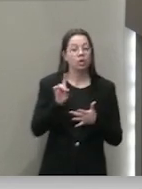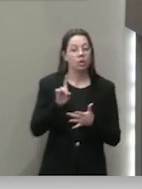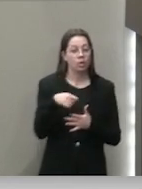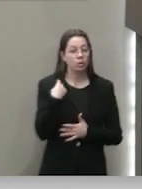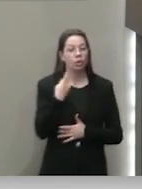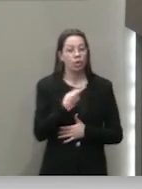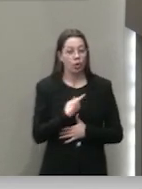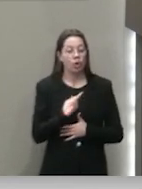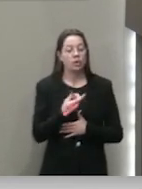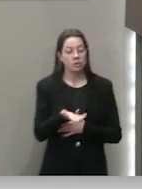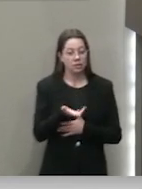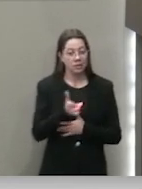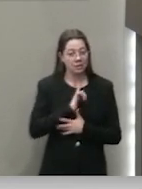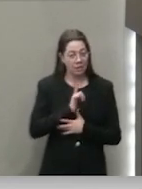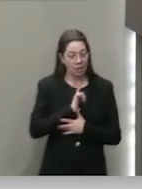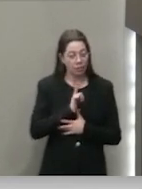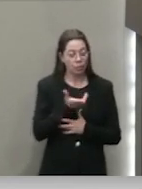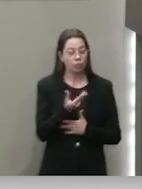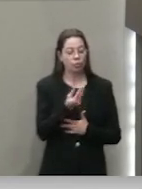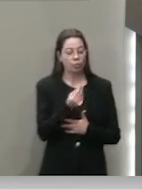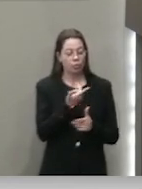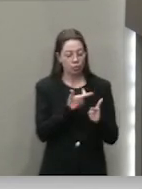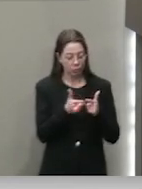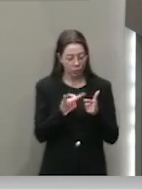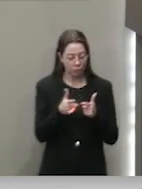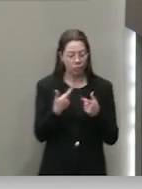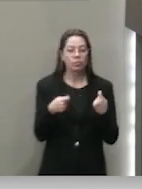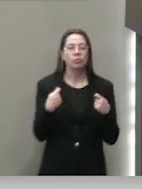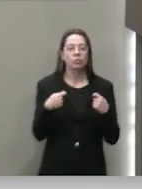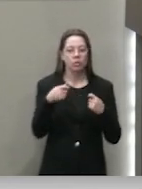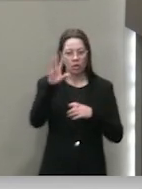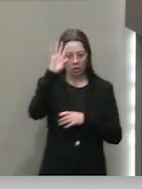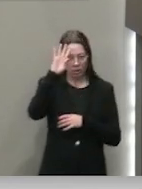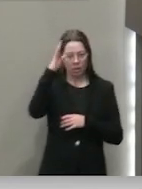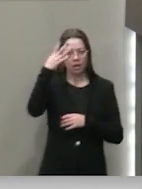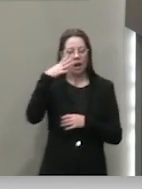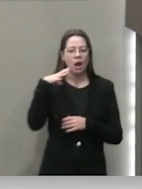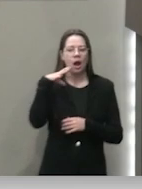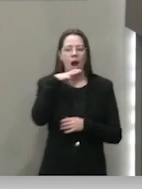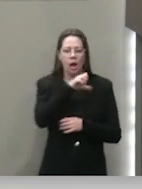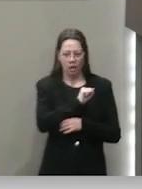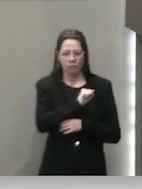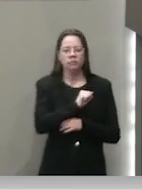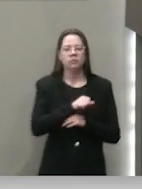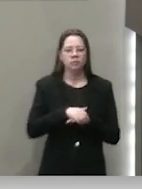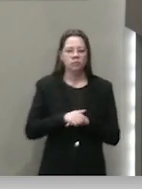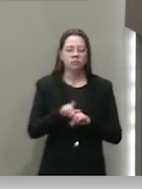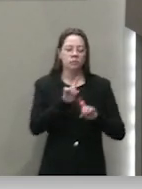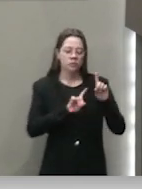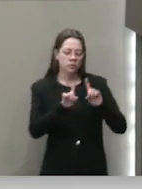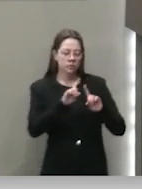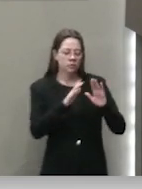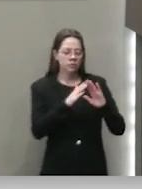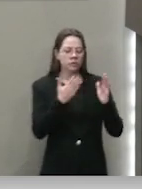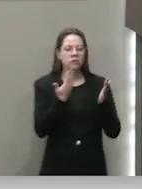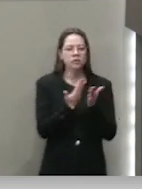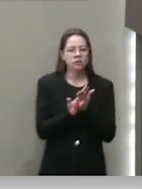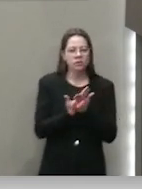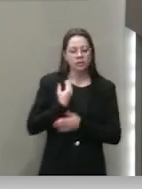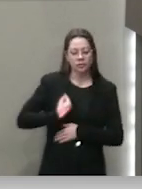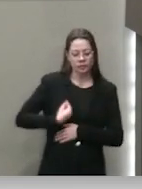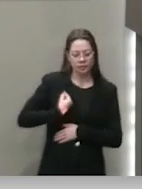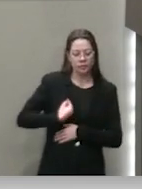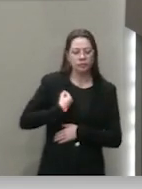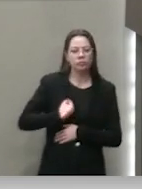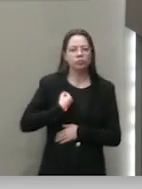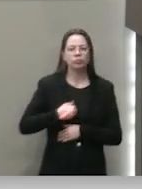temos muitos problemas que precisam de soluções rápidas. Tem escolas que têm muitas vidas